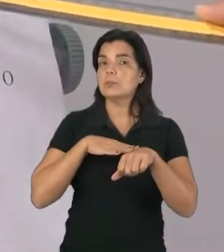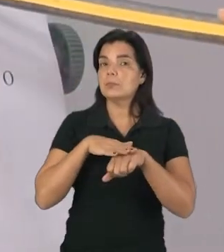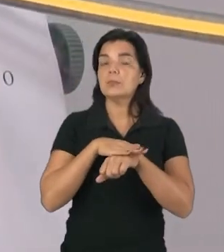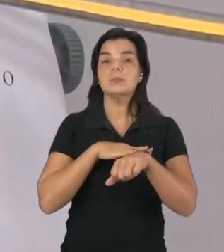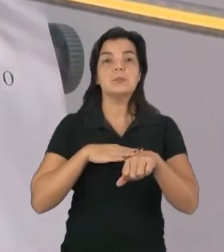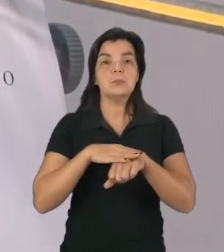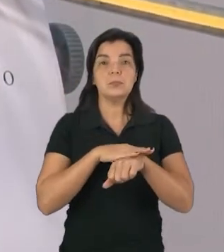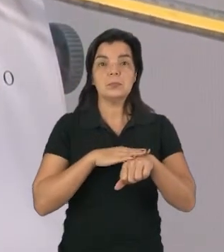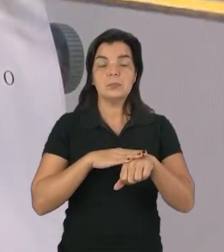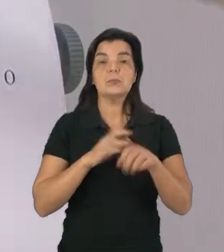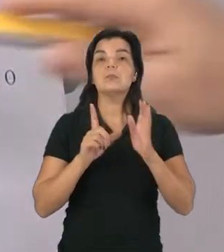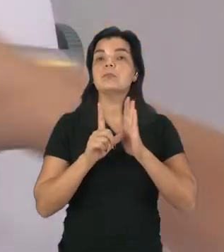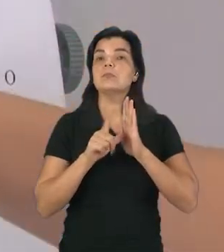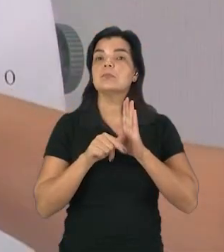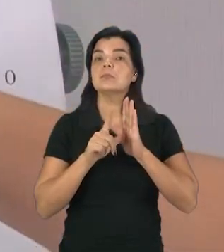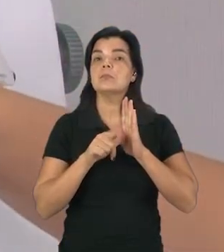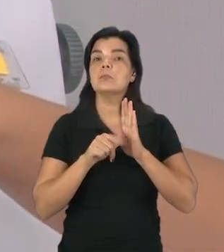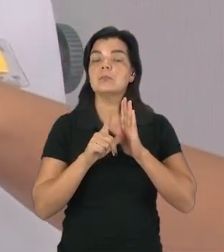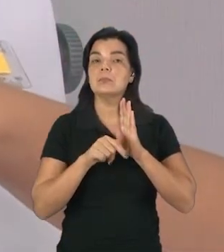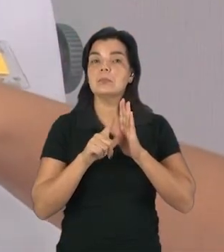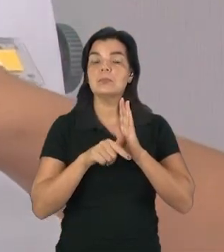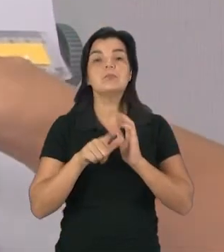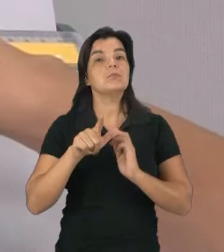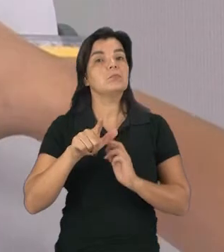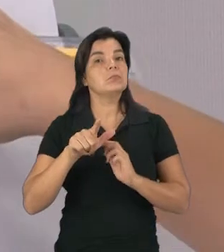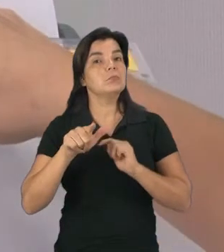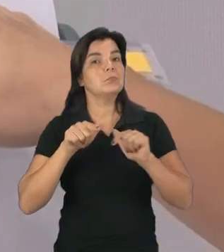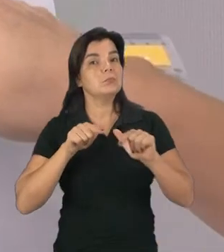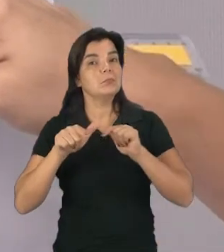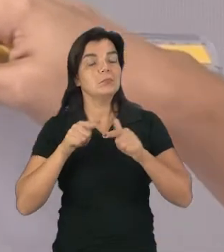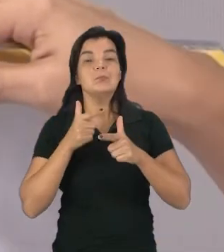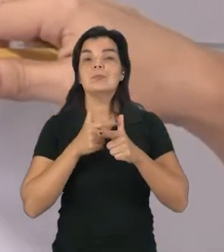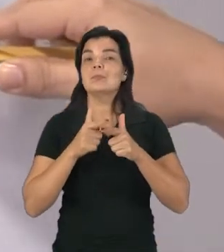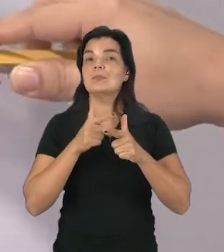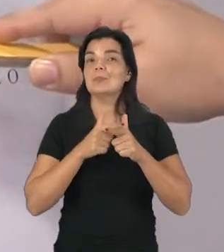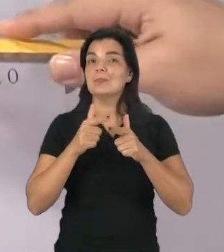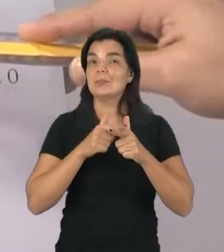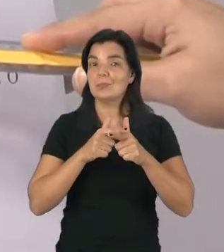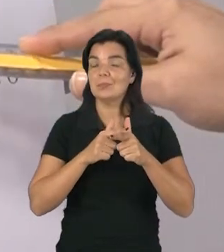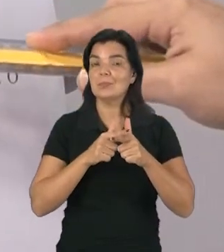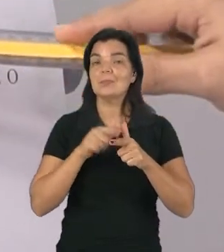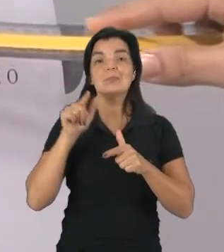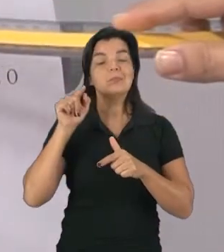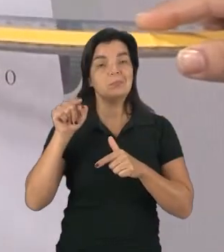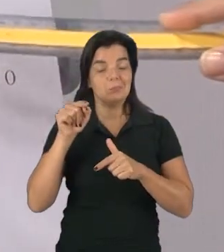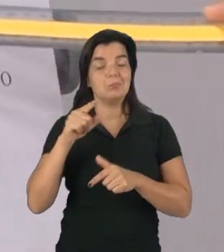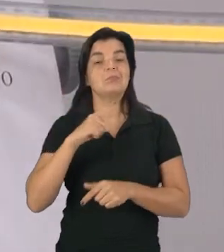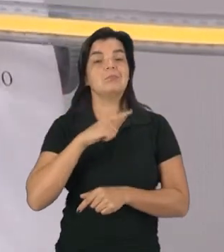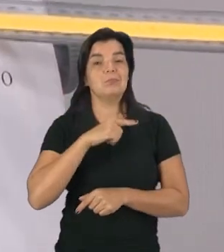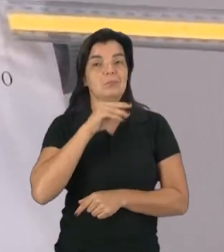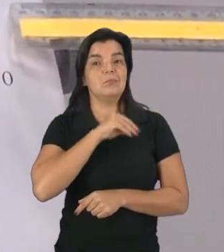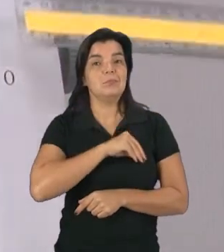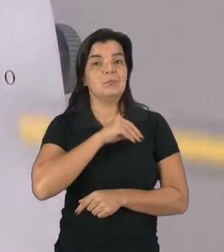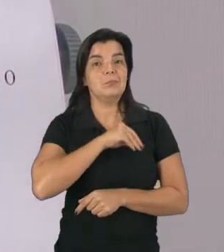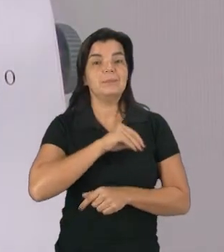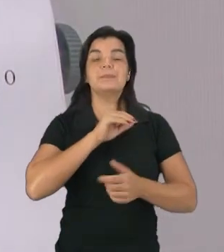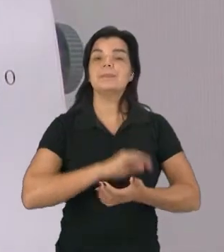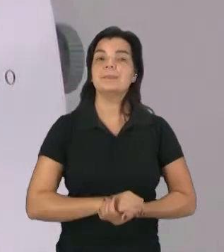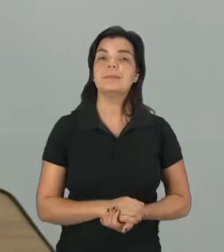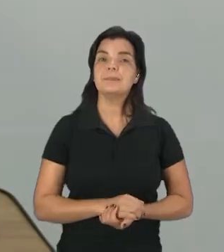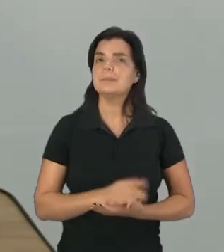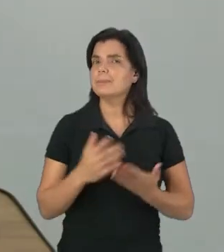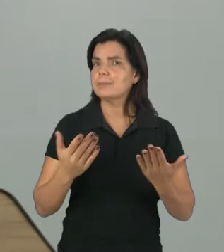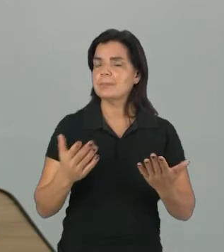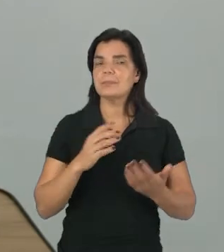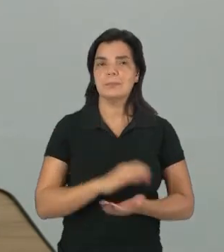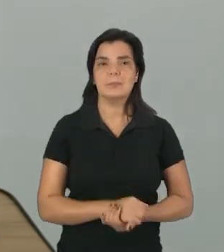conversar que se atrasavam para a lida. O problema era que é de lá que tiram o seu sustento.